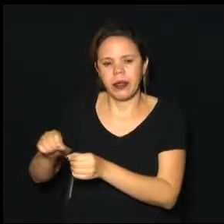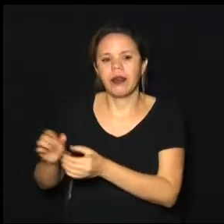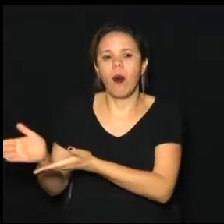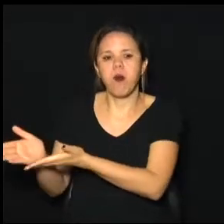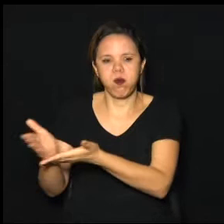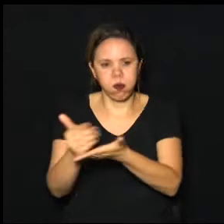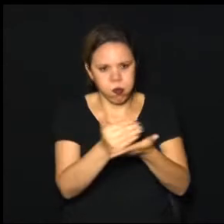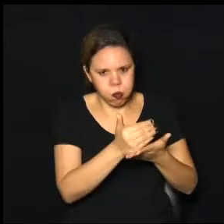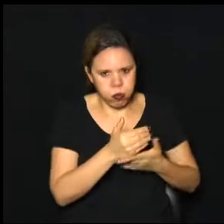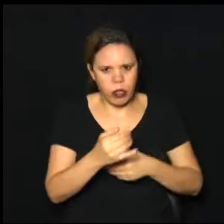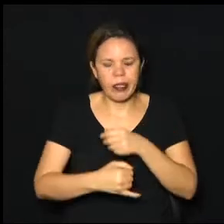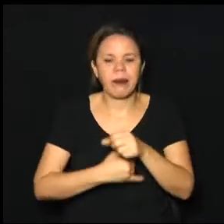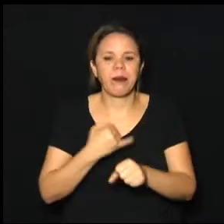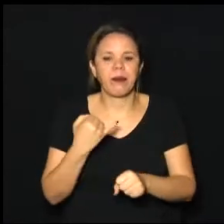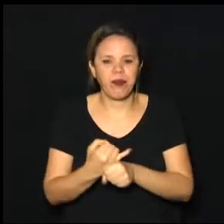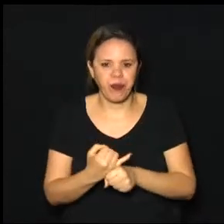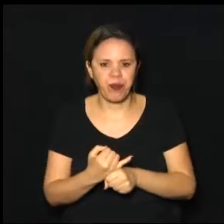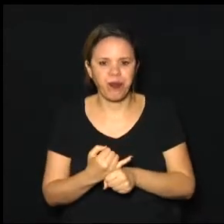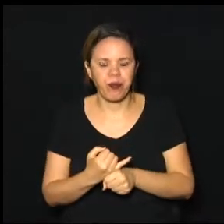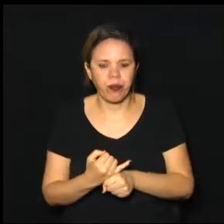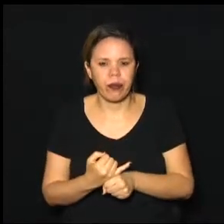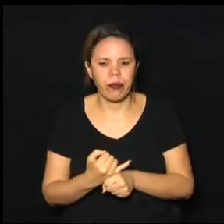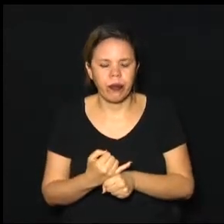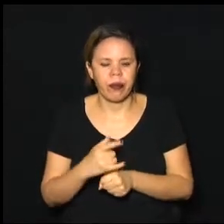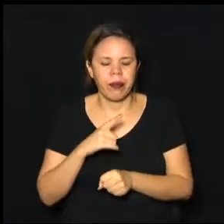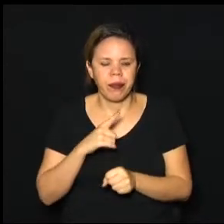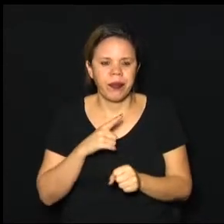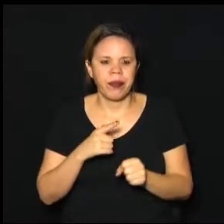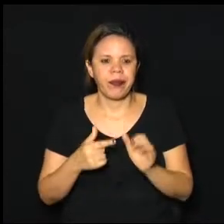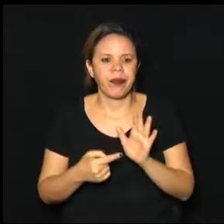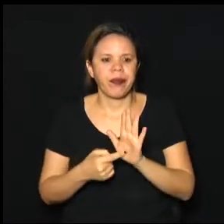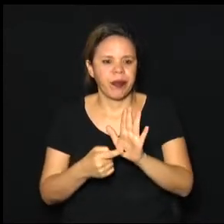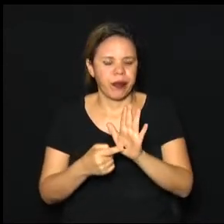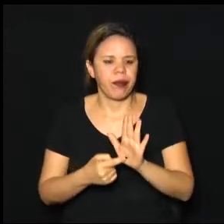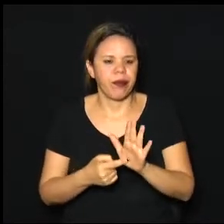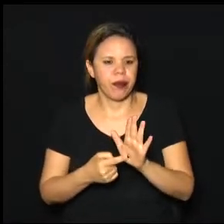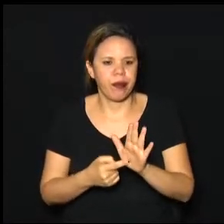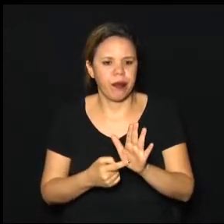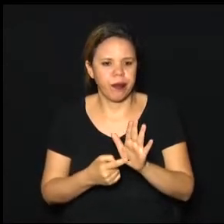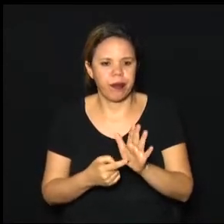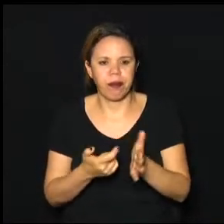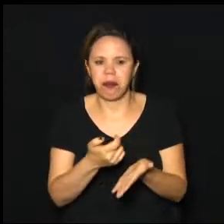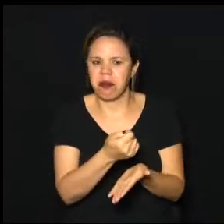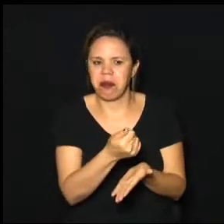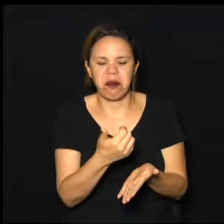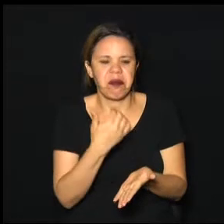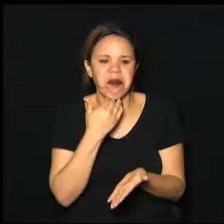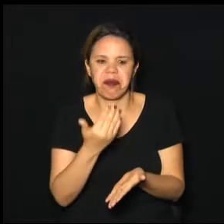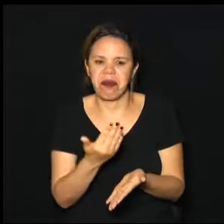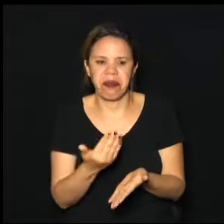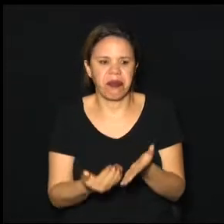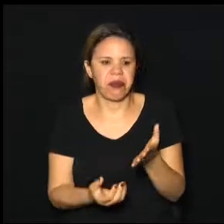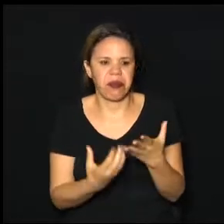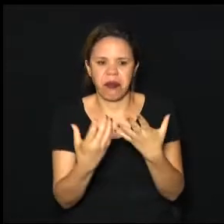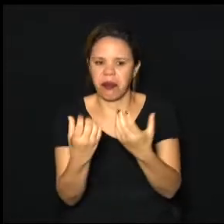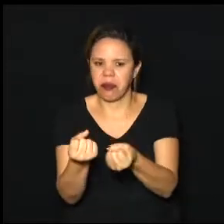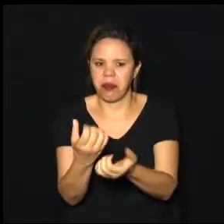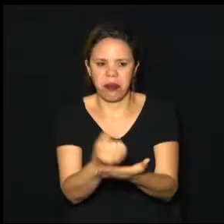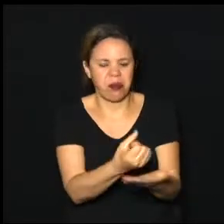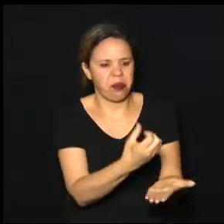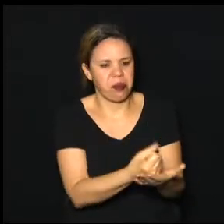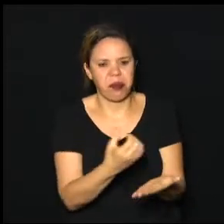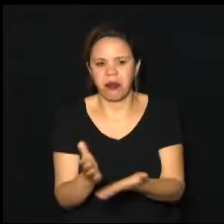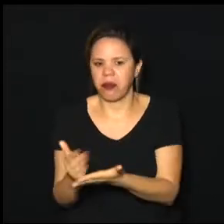meio dessas vaquinhas virtuais, mas elas têm se demonstrado aí um mecanismo com pouca eficácia na obtenção de recursos